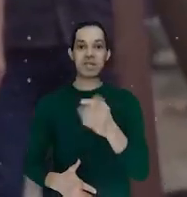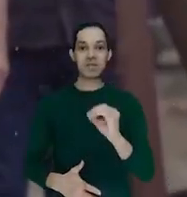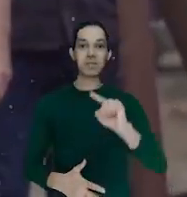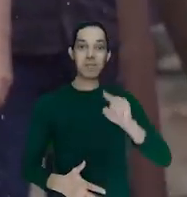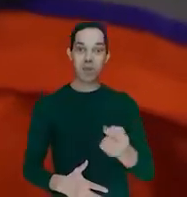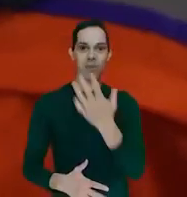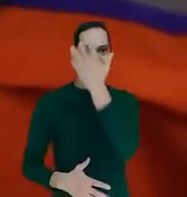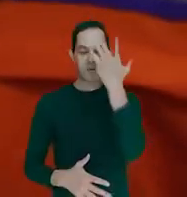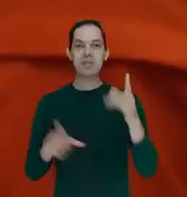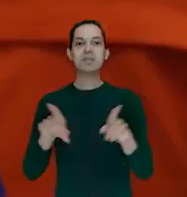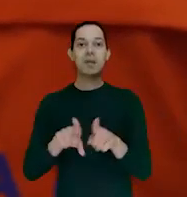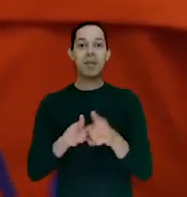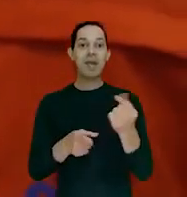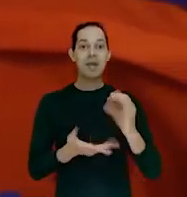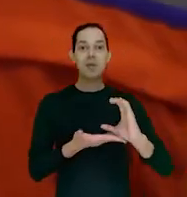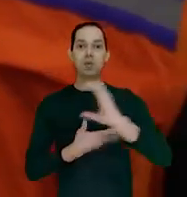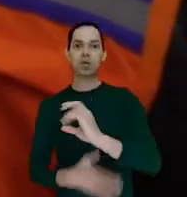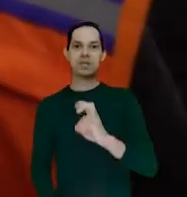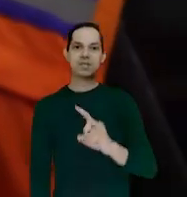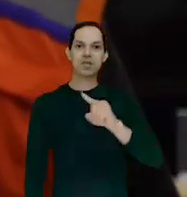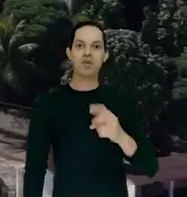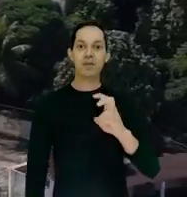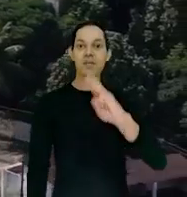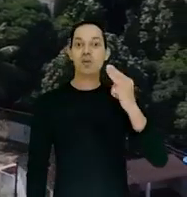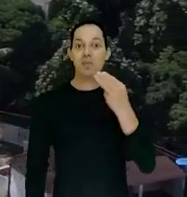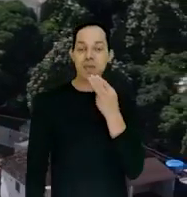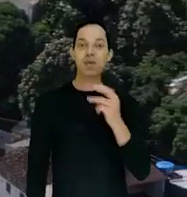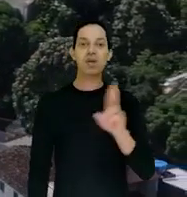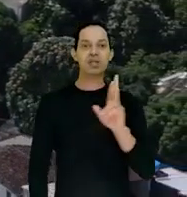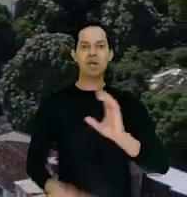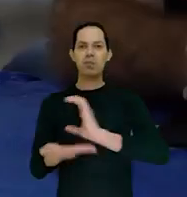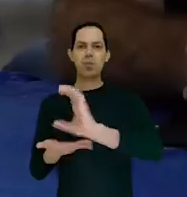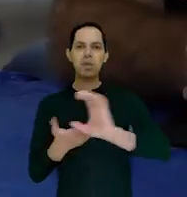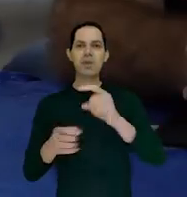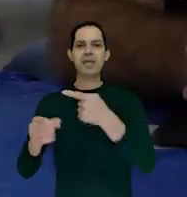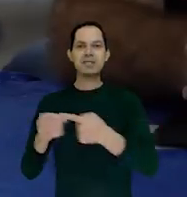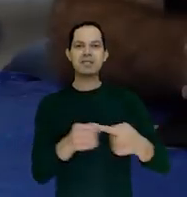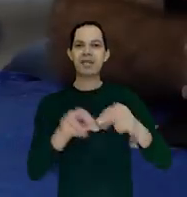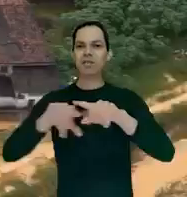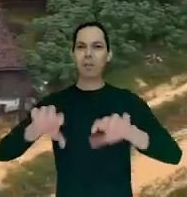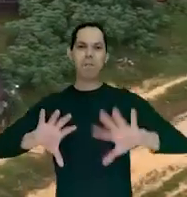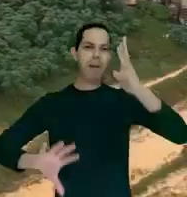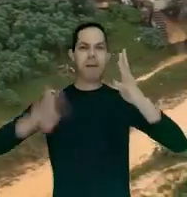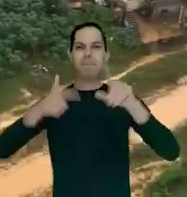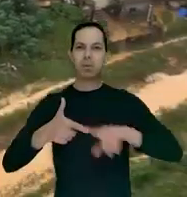sergipanos. Autorizamos o repasse de R$5.500.000 para cidades atingidas por desastres